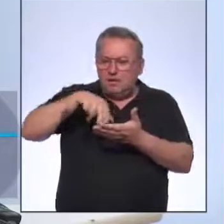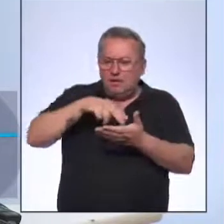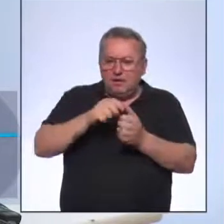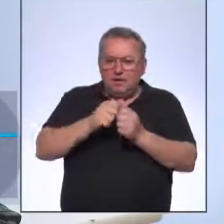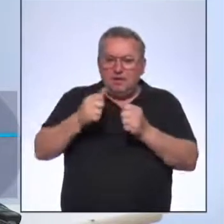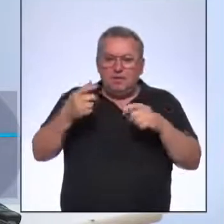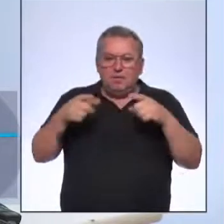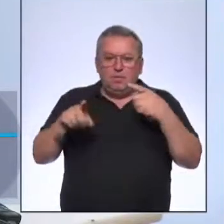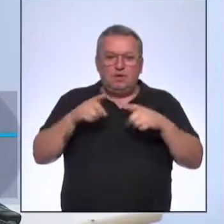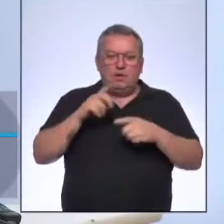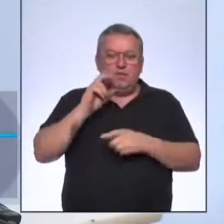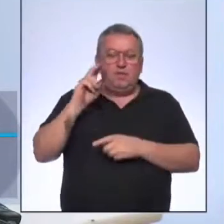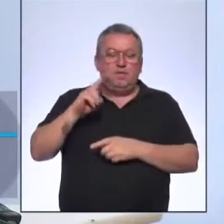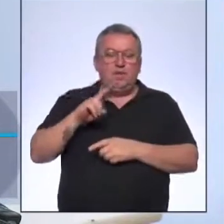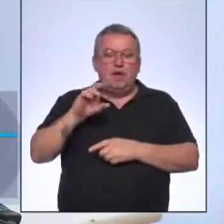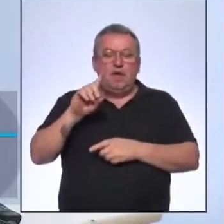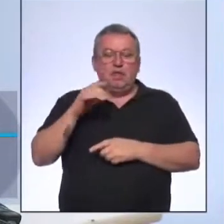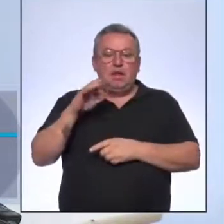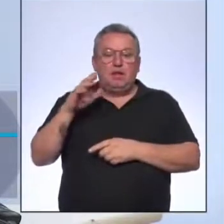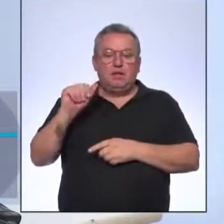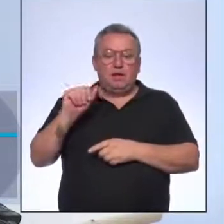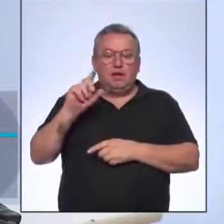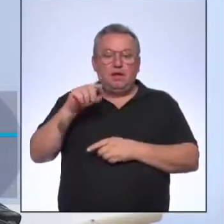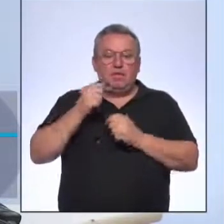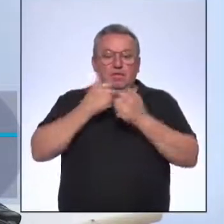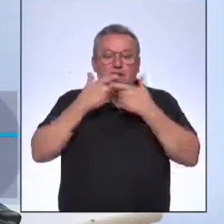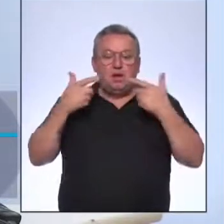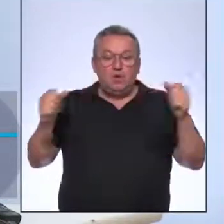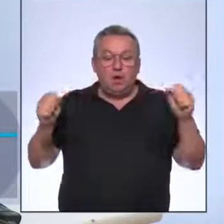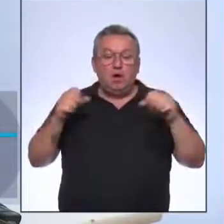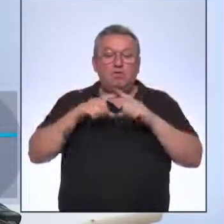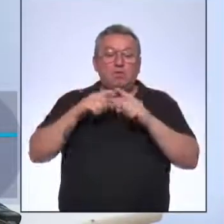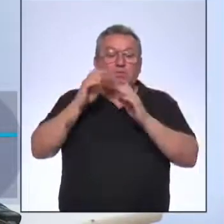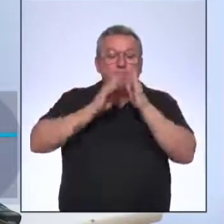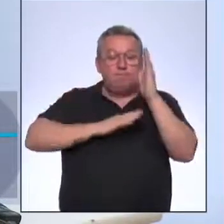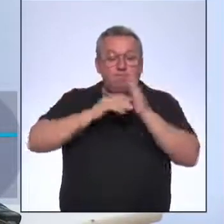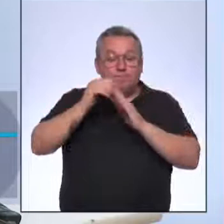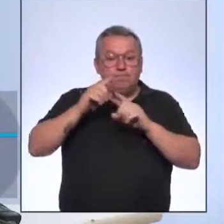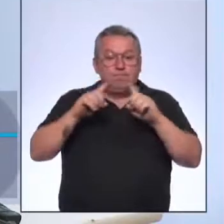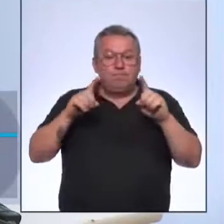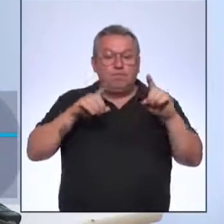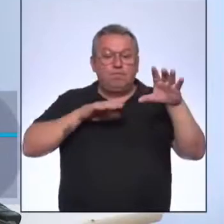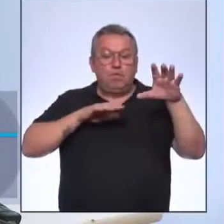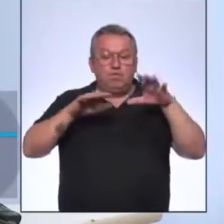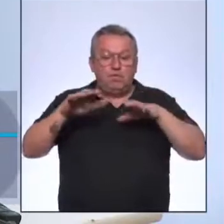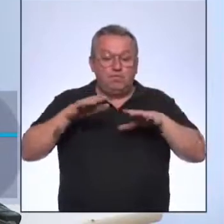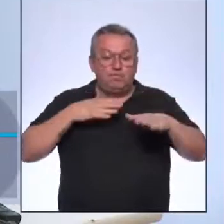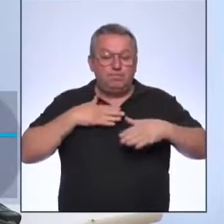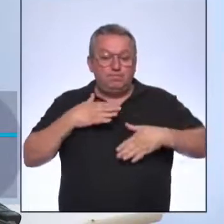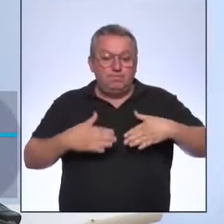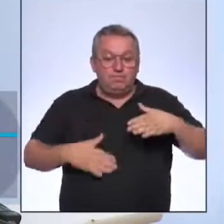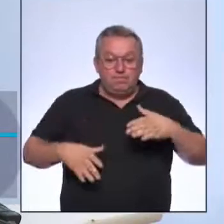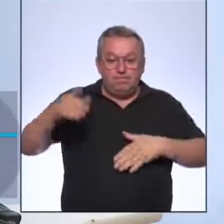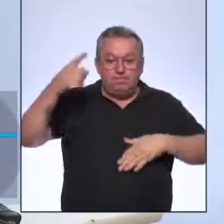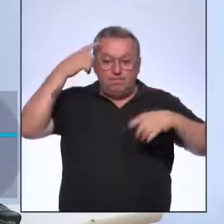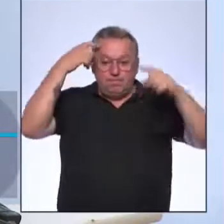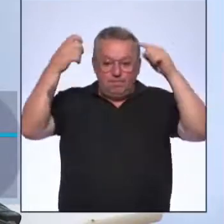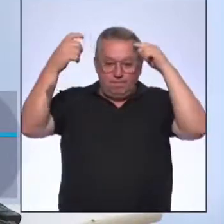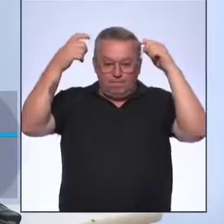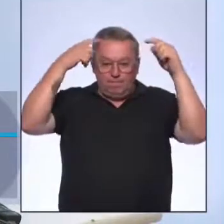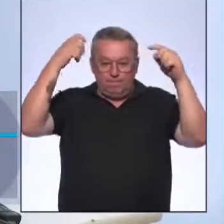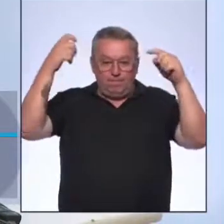Então vamos lá, pessoal. Dança. Dança é uma linguagem artística que se configura pelo movimento estético e criativo do